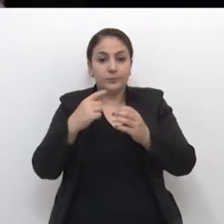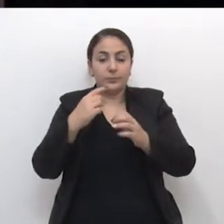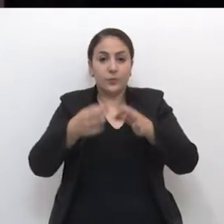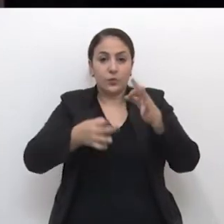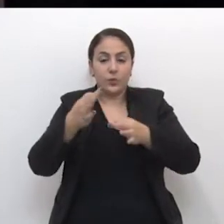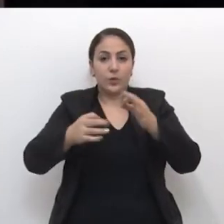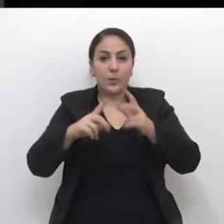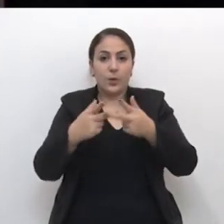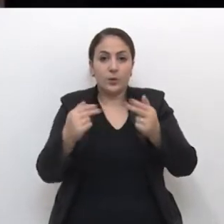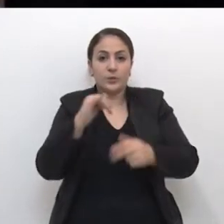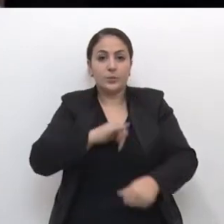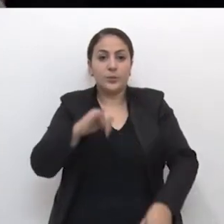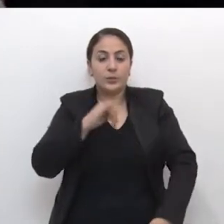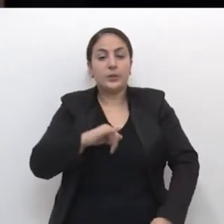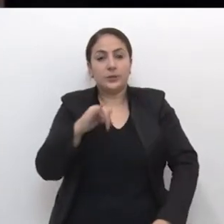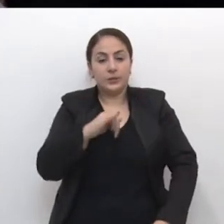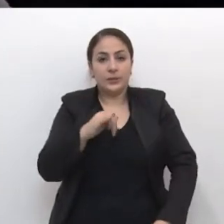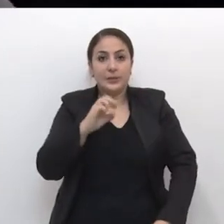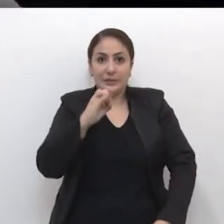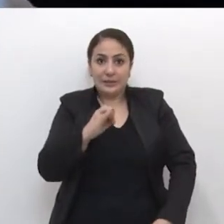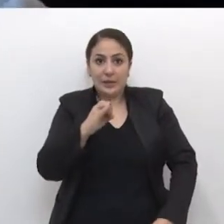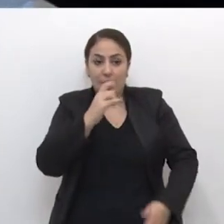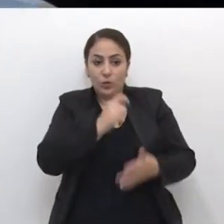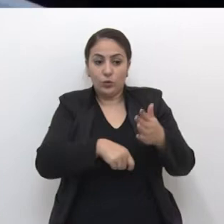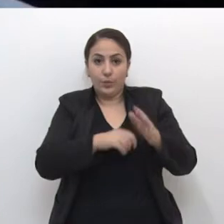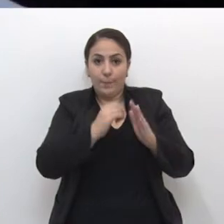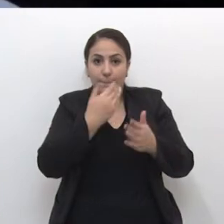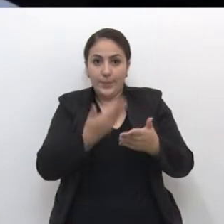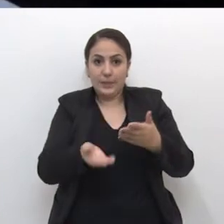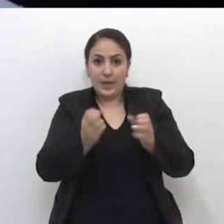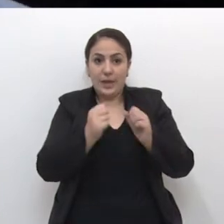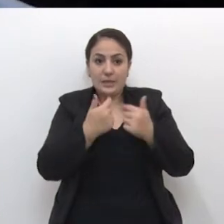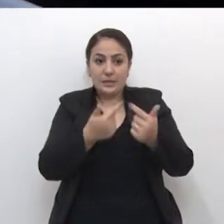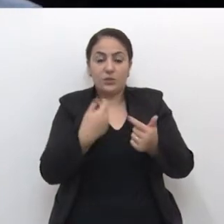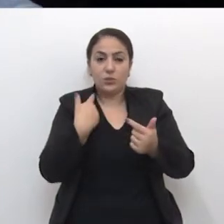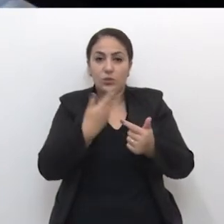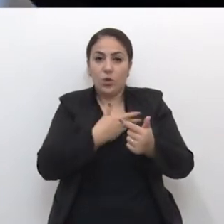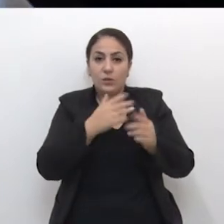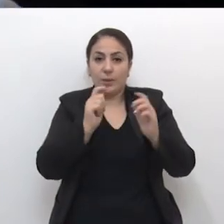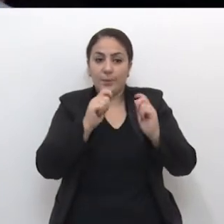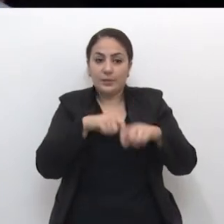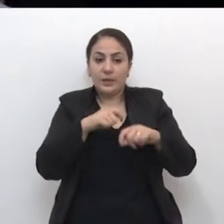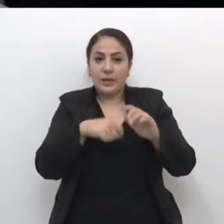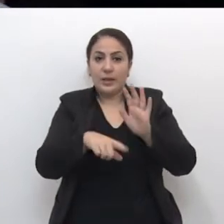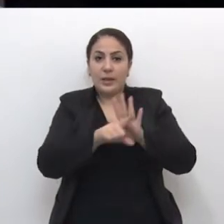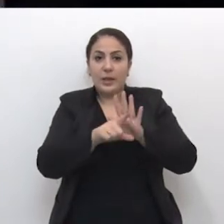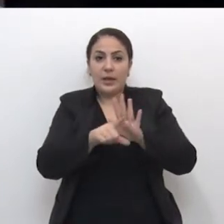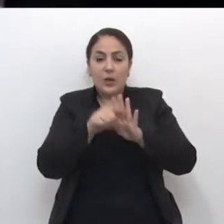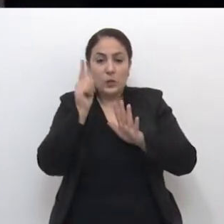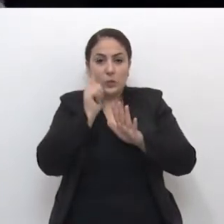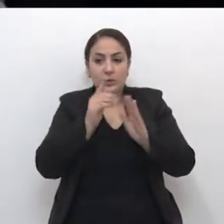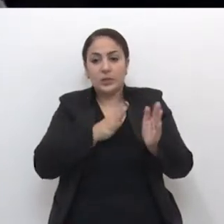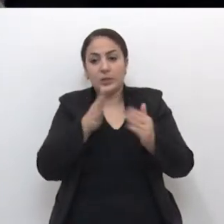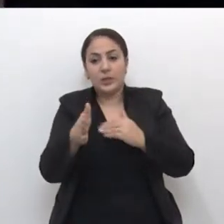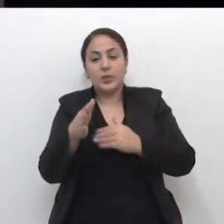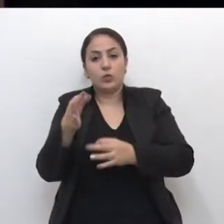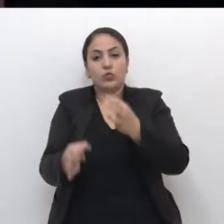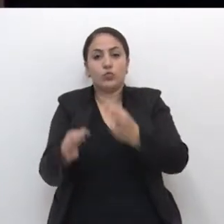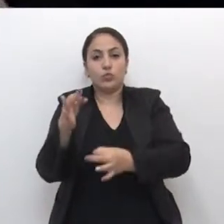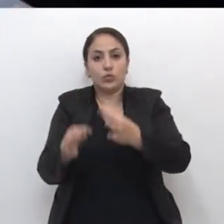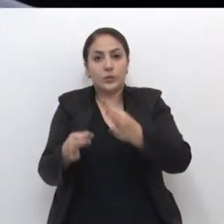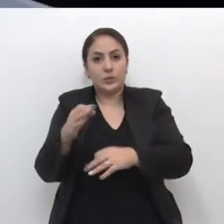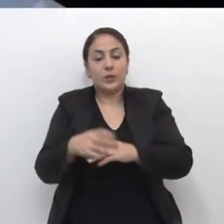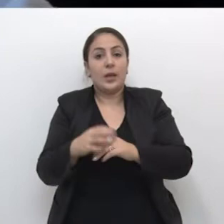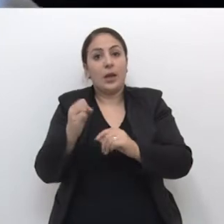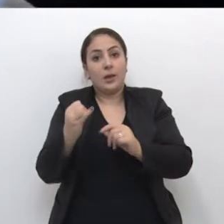E o ponto que foi positivo e foi crucial é de que, se o autor perdesse a ação, nós teríamos a condição legal de recorrer ao Tribunal de